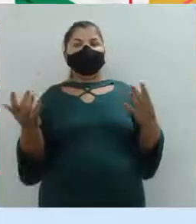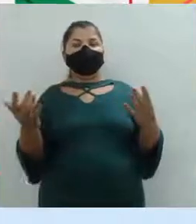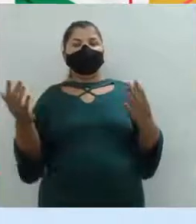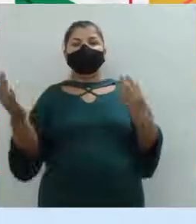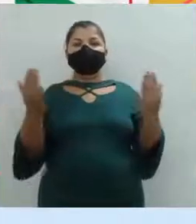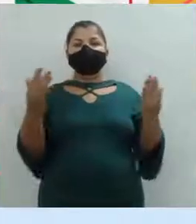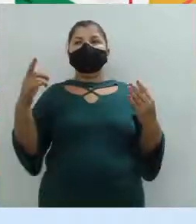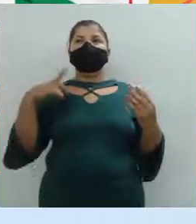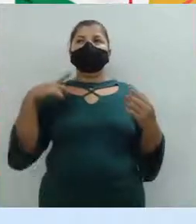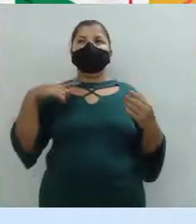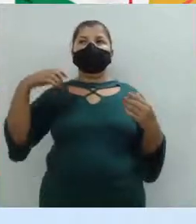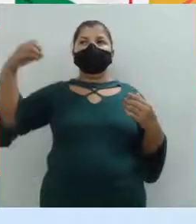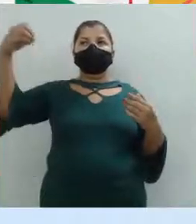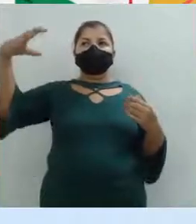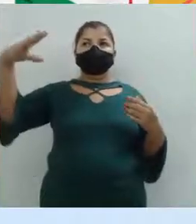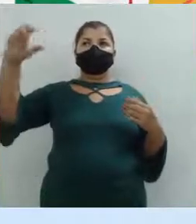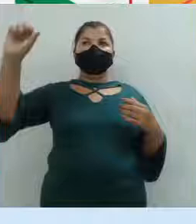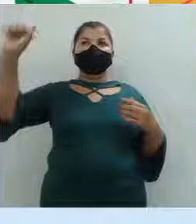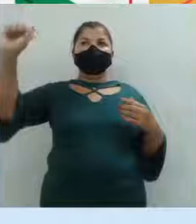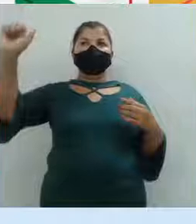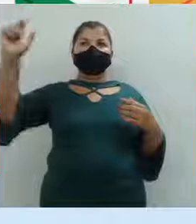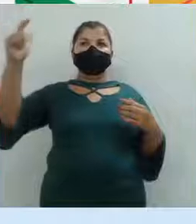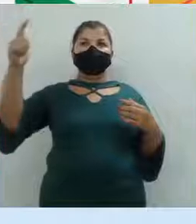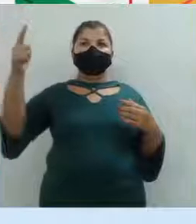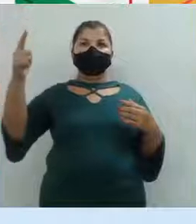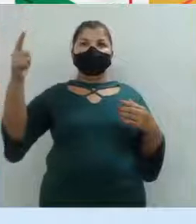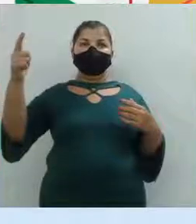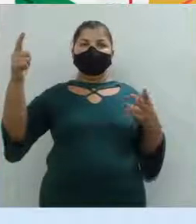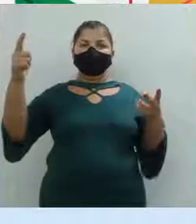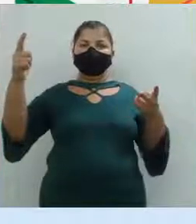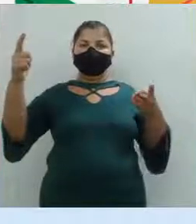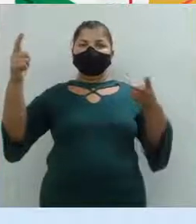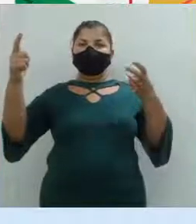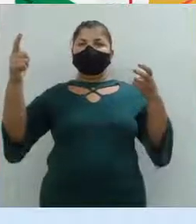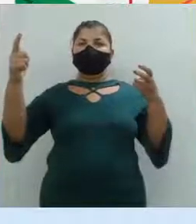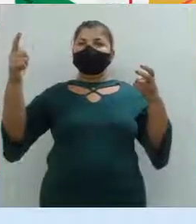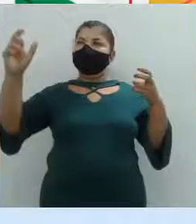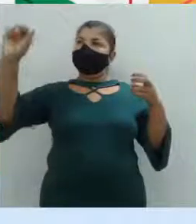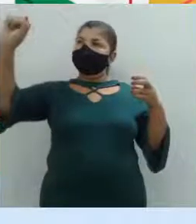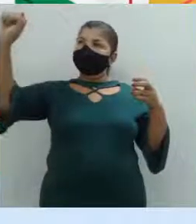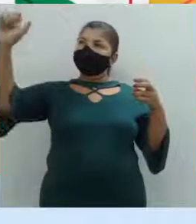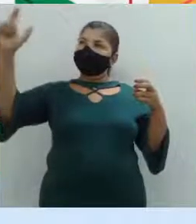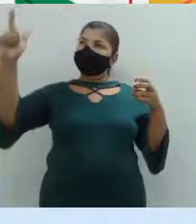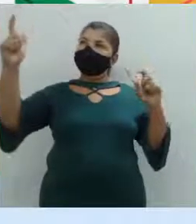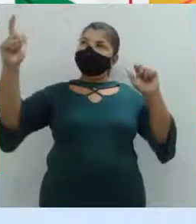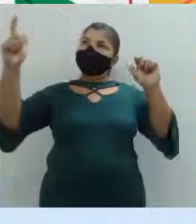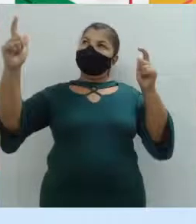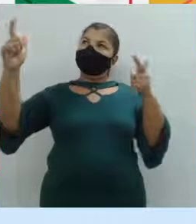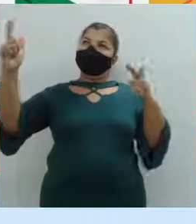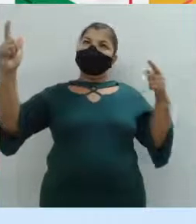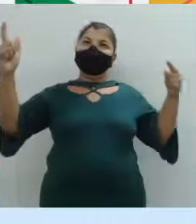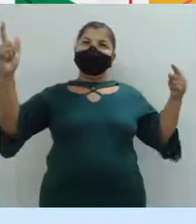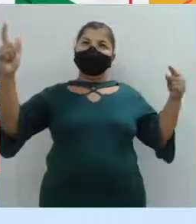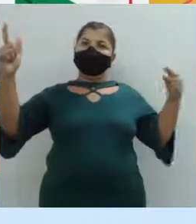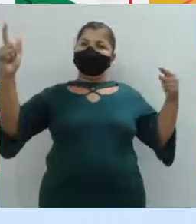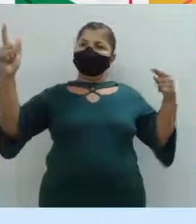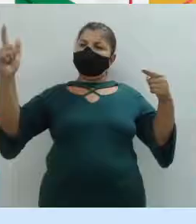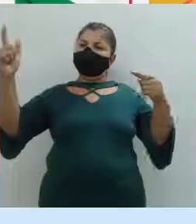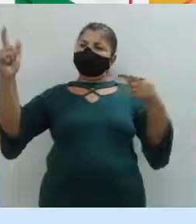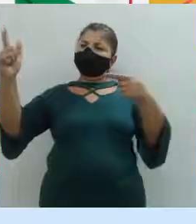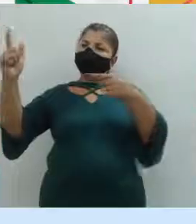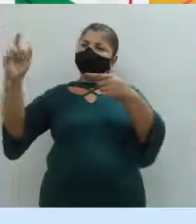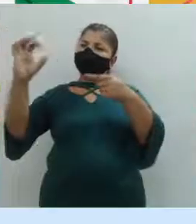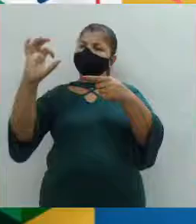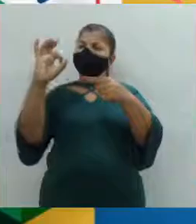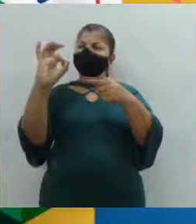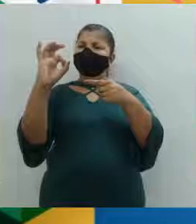solar, tá? E ele percebeu que essa luz solar estava passando um buraquinho feito na